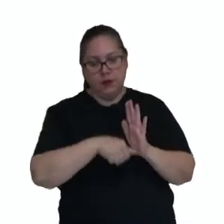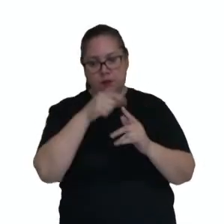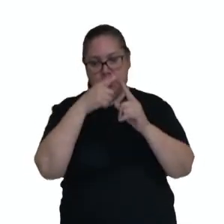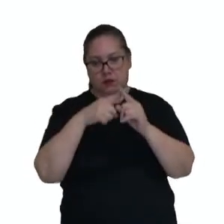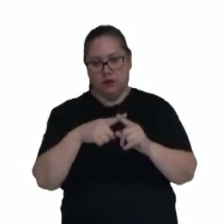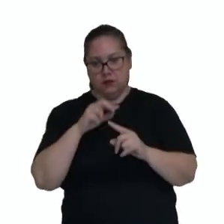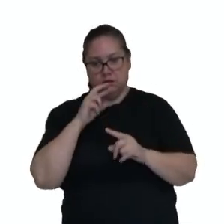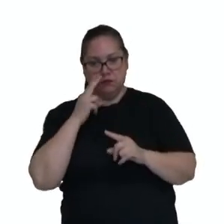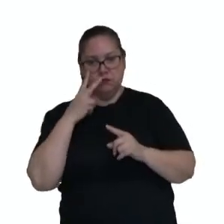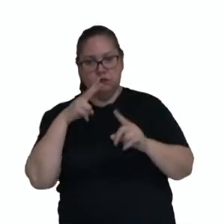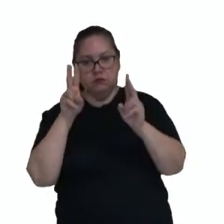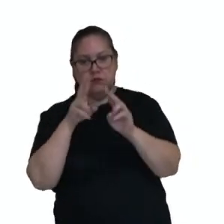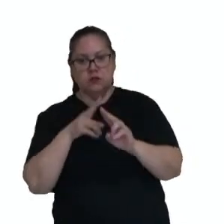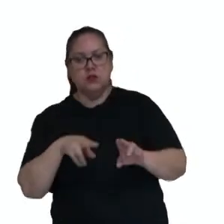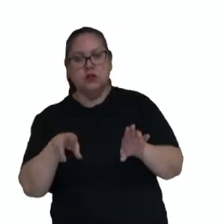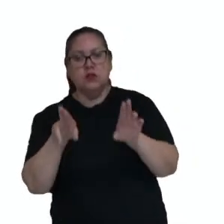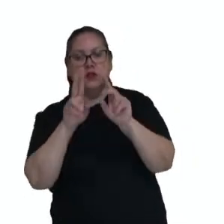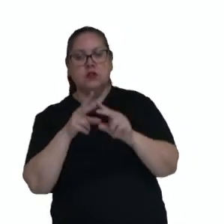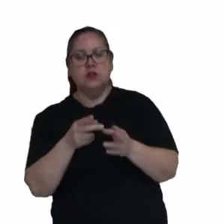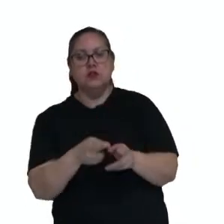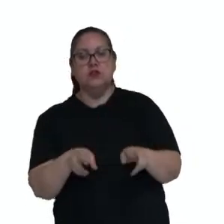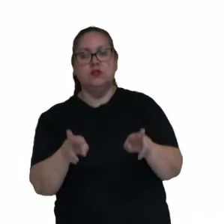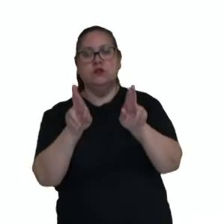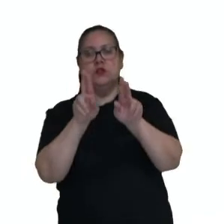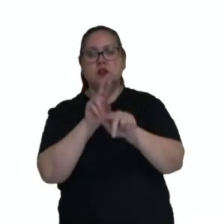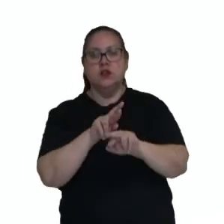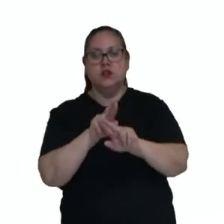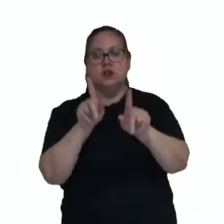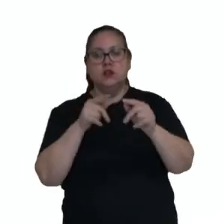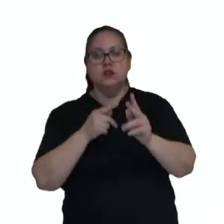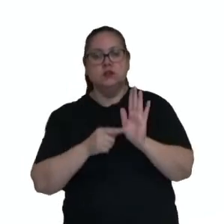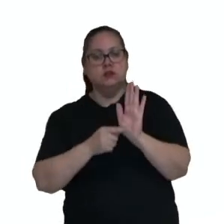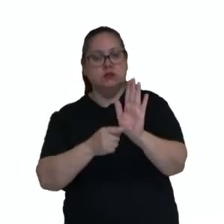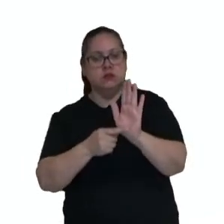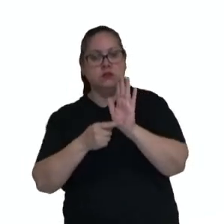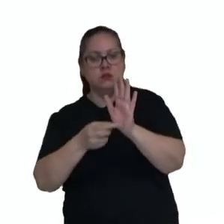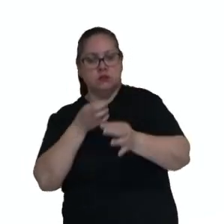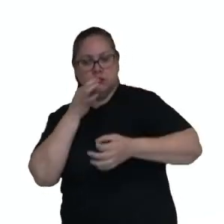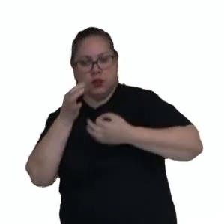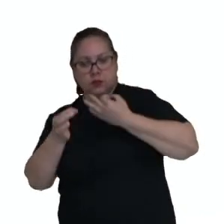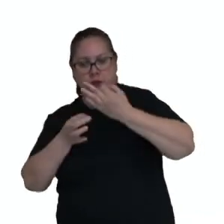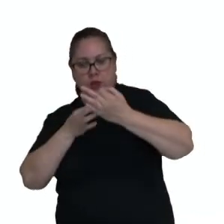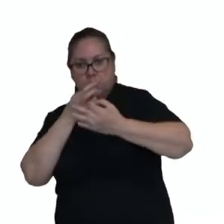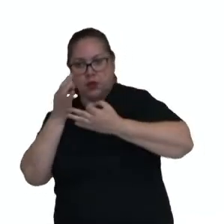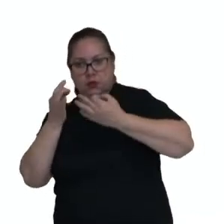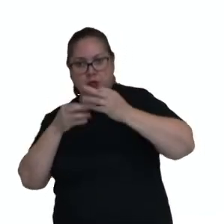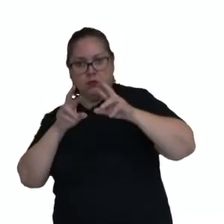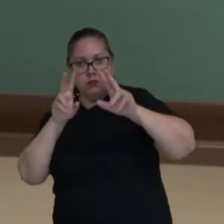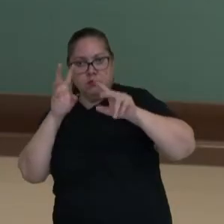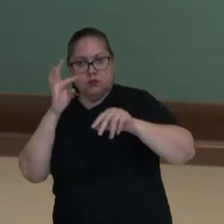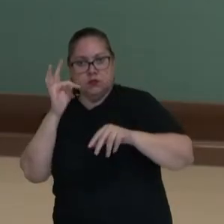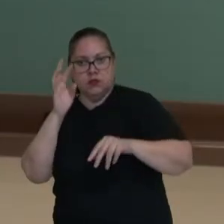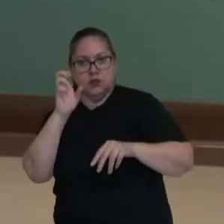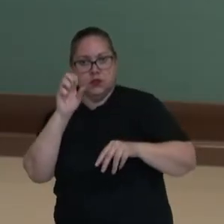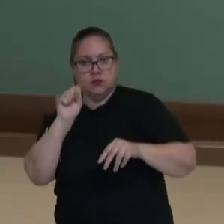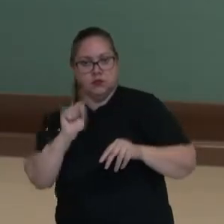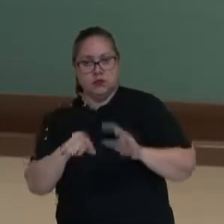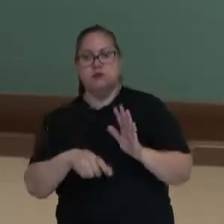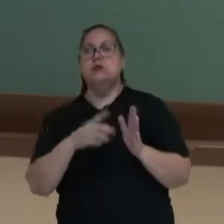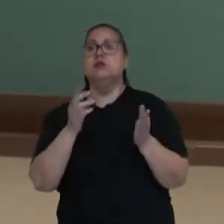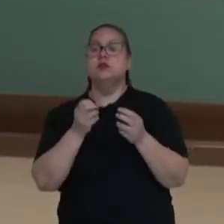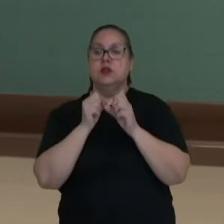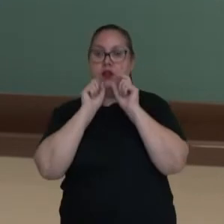suas visões reformistas, apresentando e defendendo as suas teses. Então, gente, é claro que essa foi também